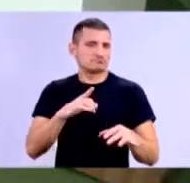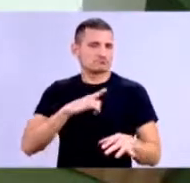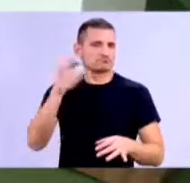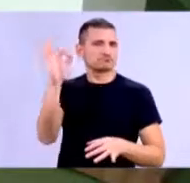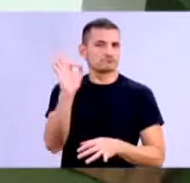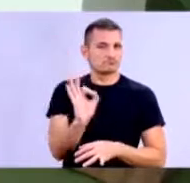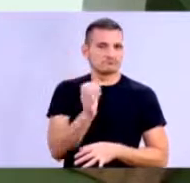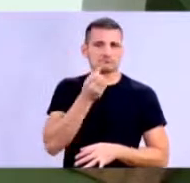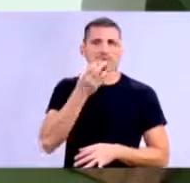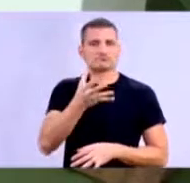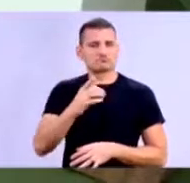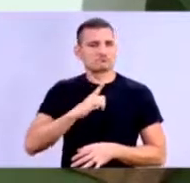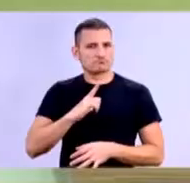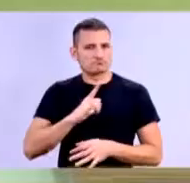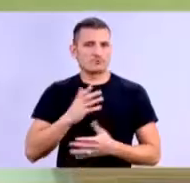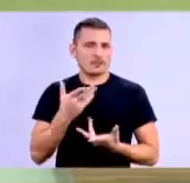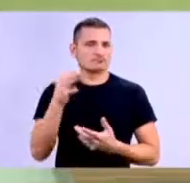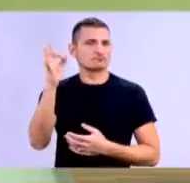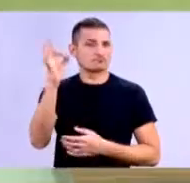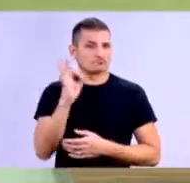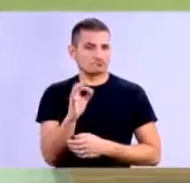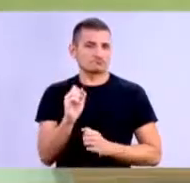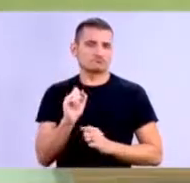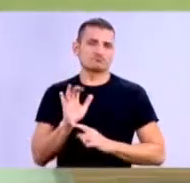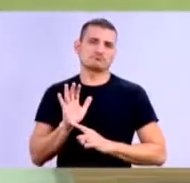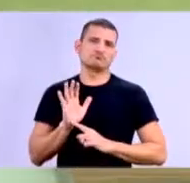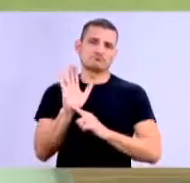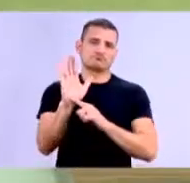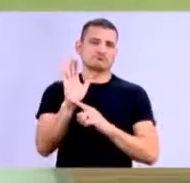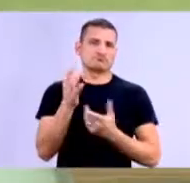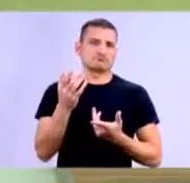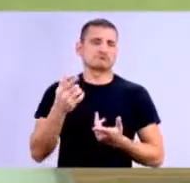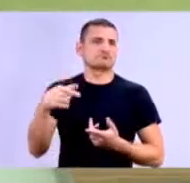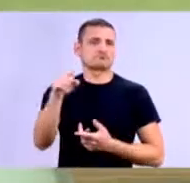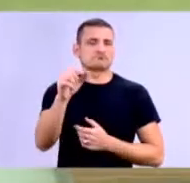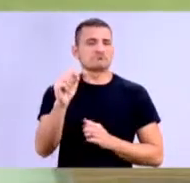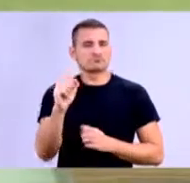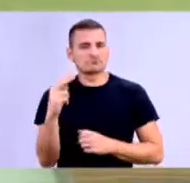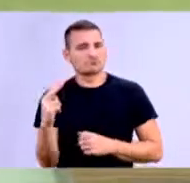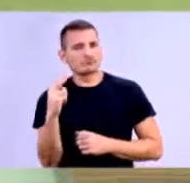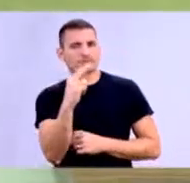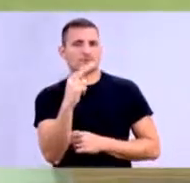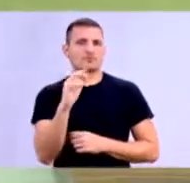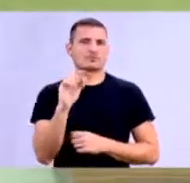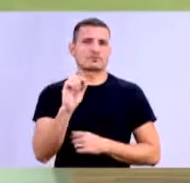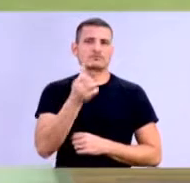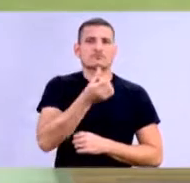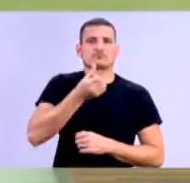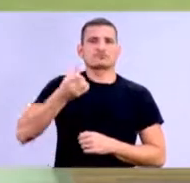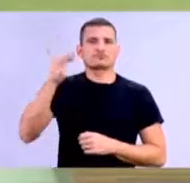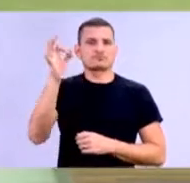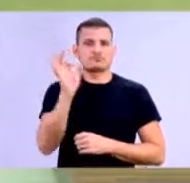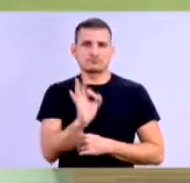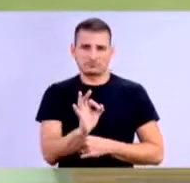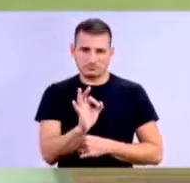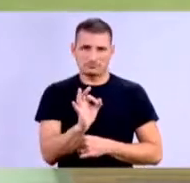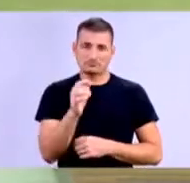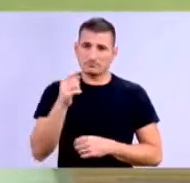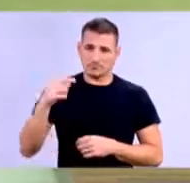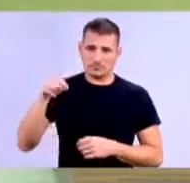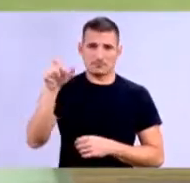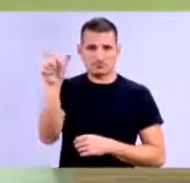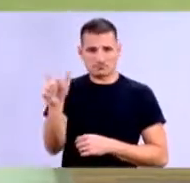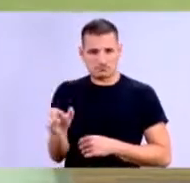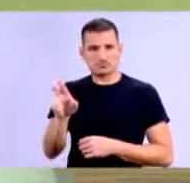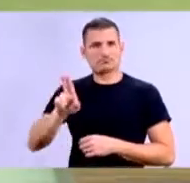um percentual que nós podemos destacar. Vocês puderam observar aí que 66% desses